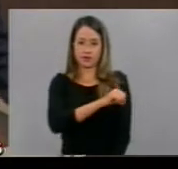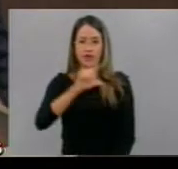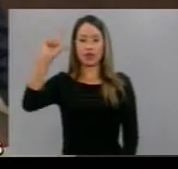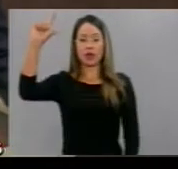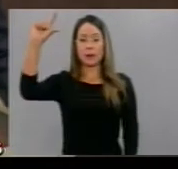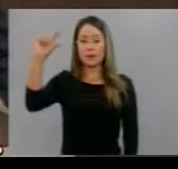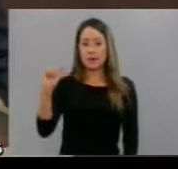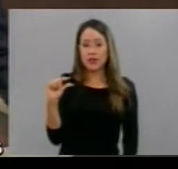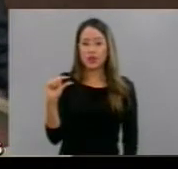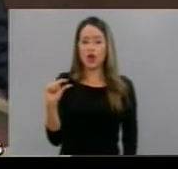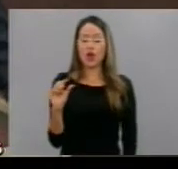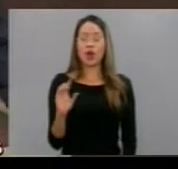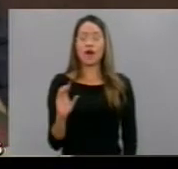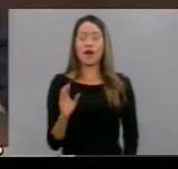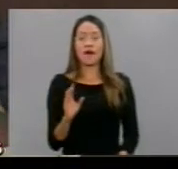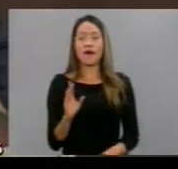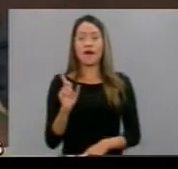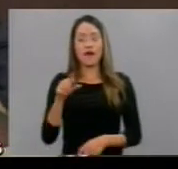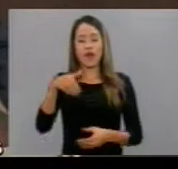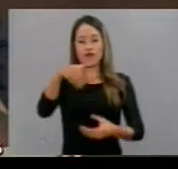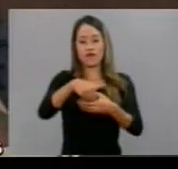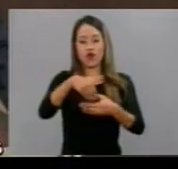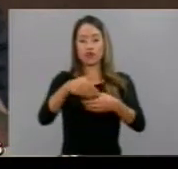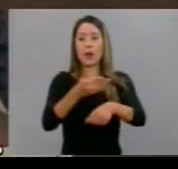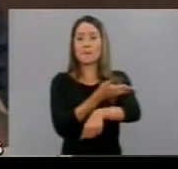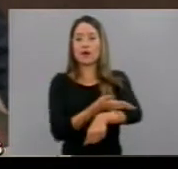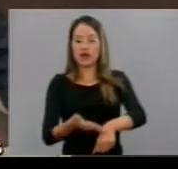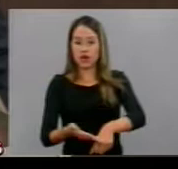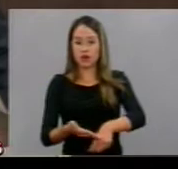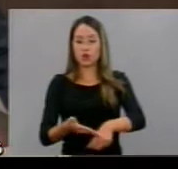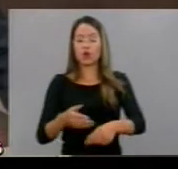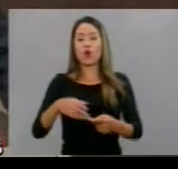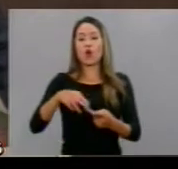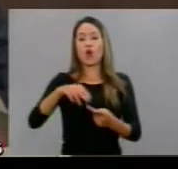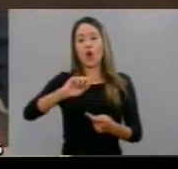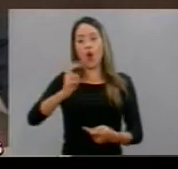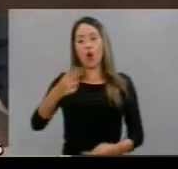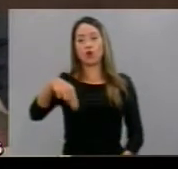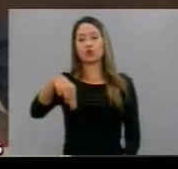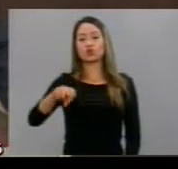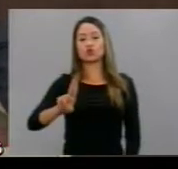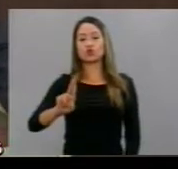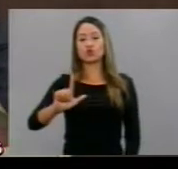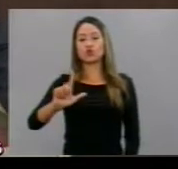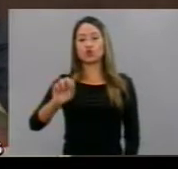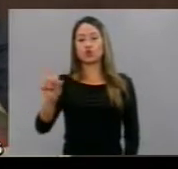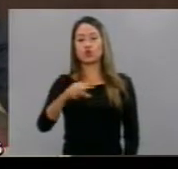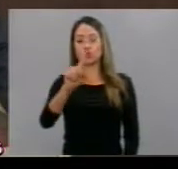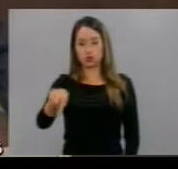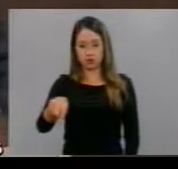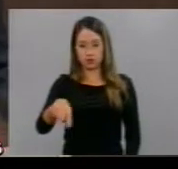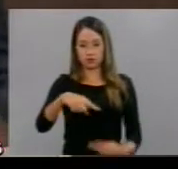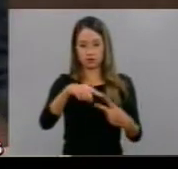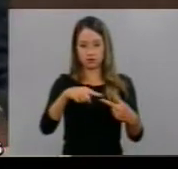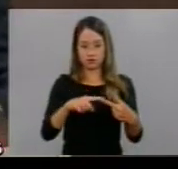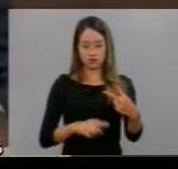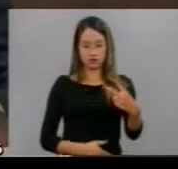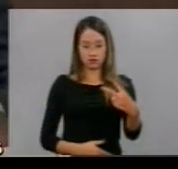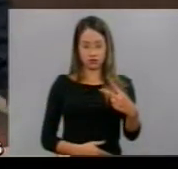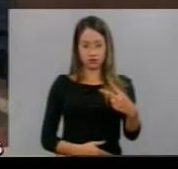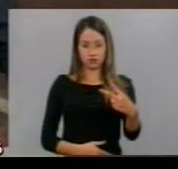abstenção branco e nulo. O candidato que ganhou no 1º turno de São Paulo é menor do que o somatório de abstenção branco e